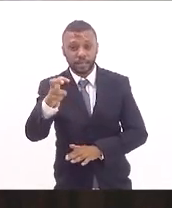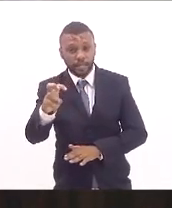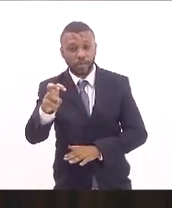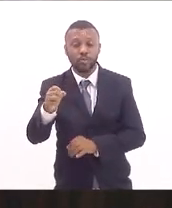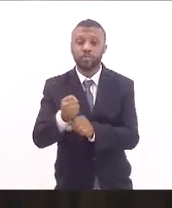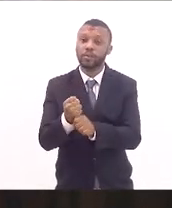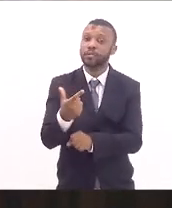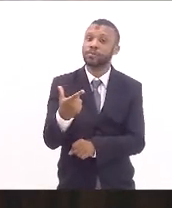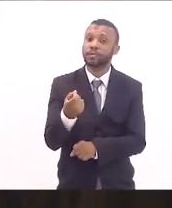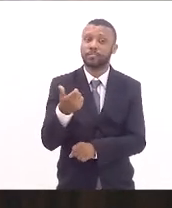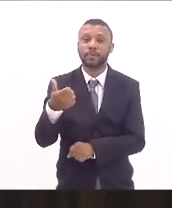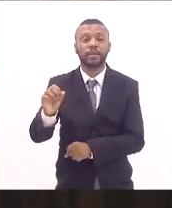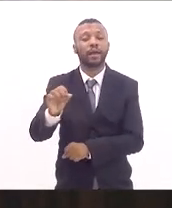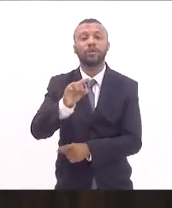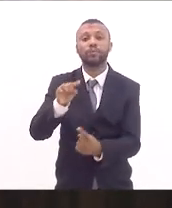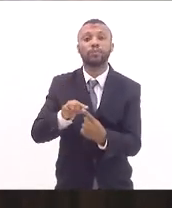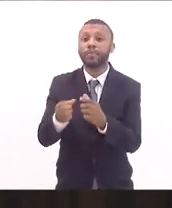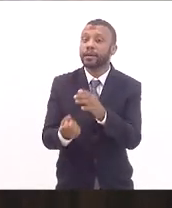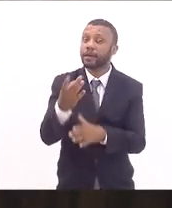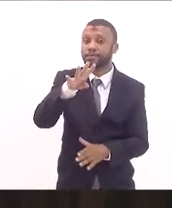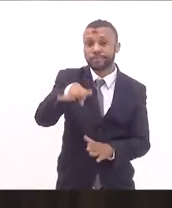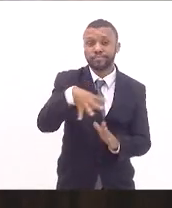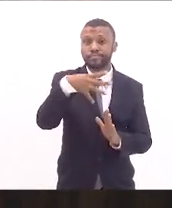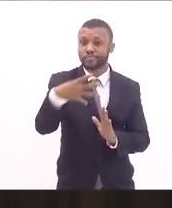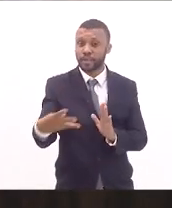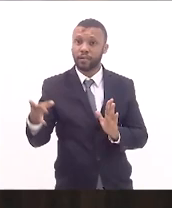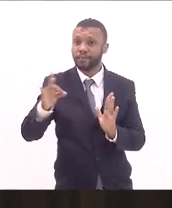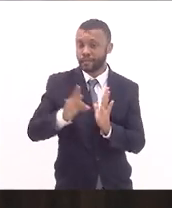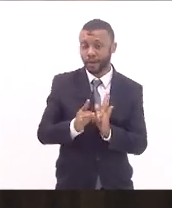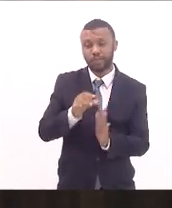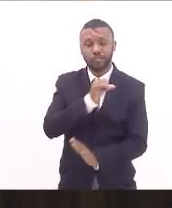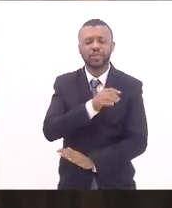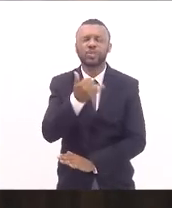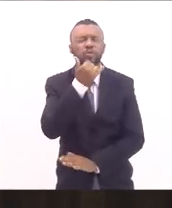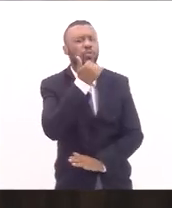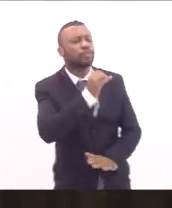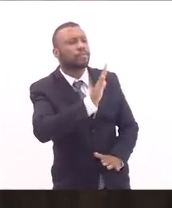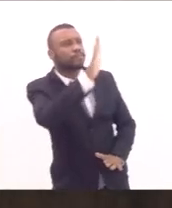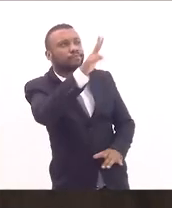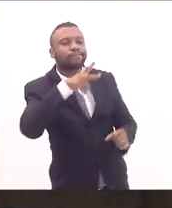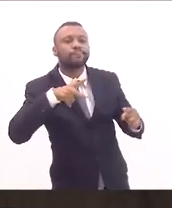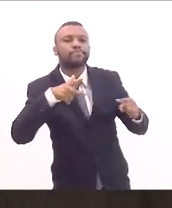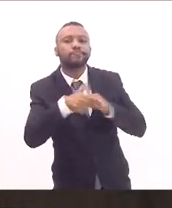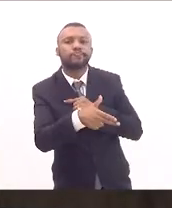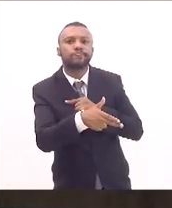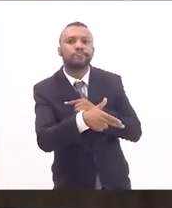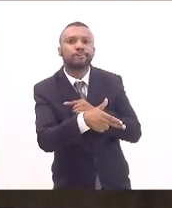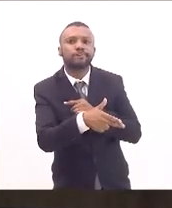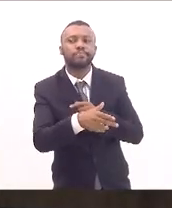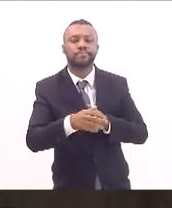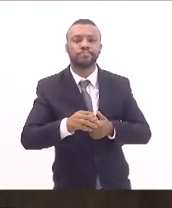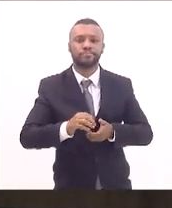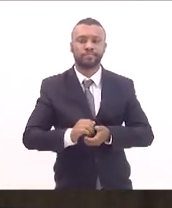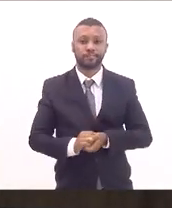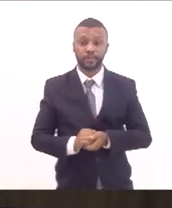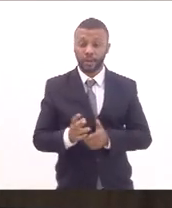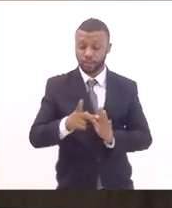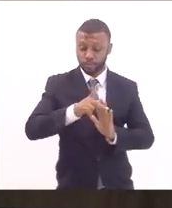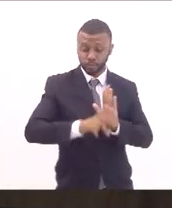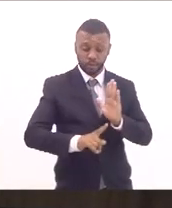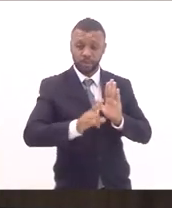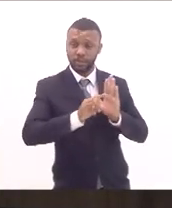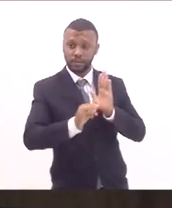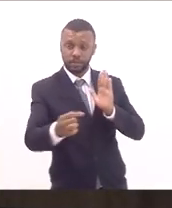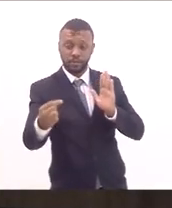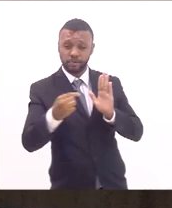2010 para instituir no calendário Oficial do Estado do Rio de Janeiro seu presente deixa o desculpe interromper pelo o projeto de